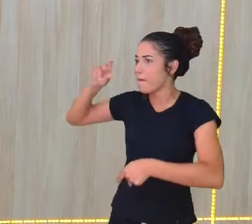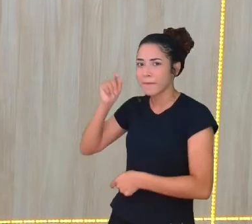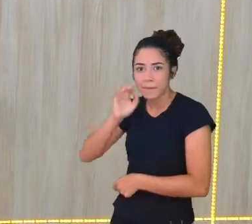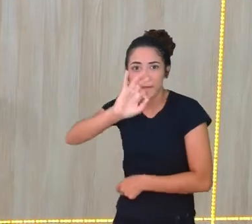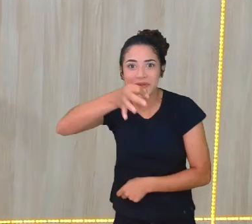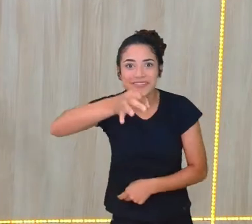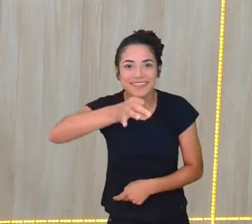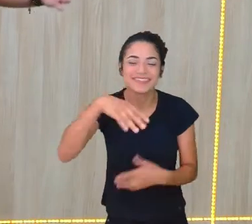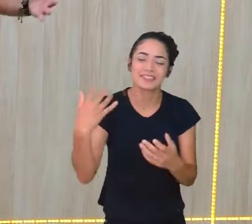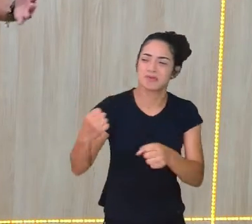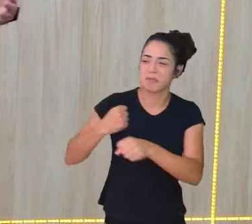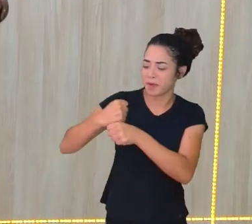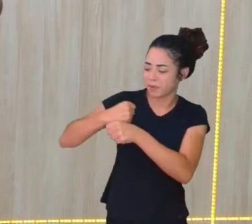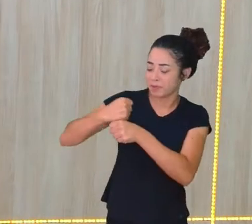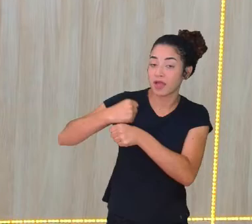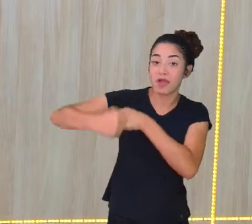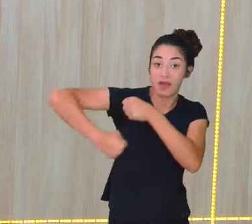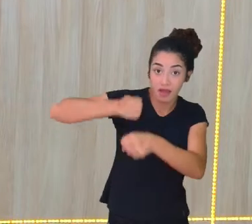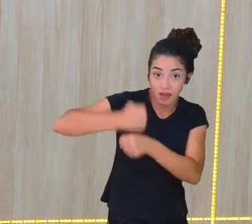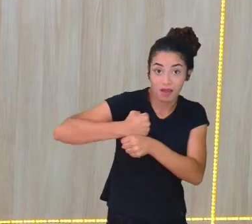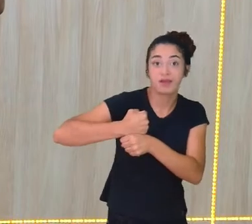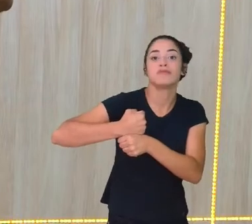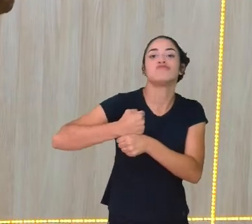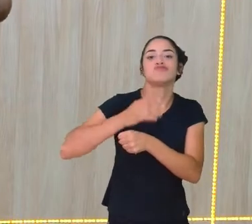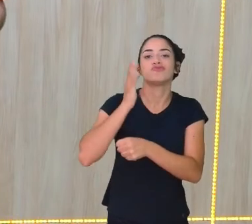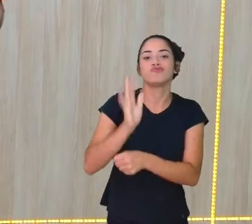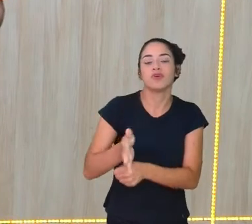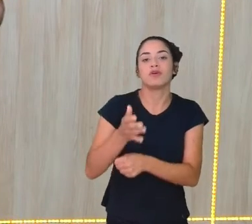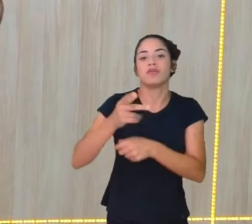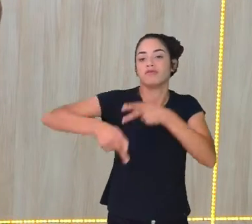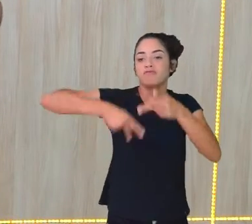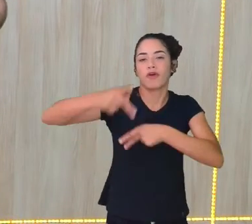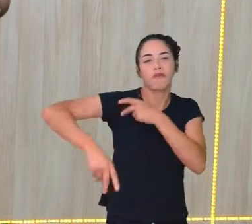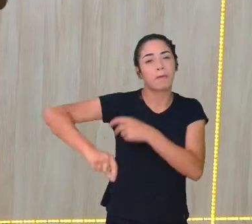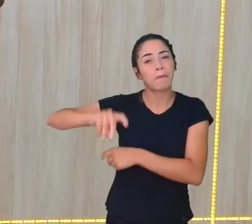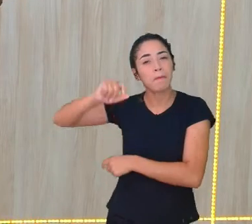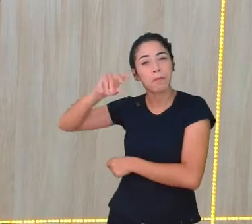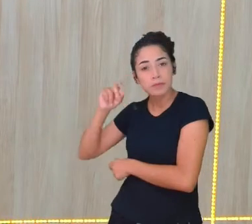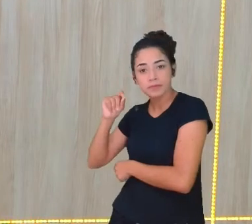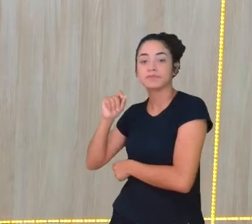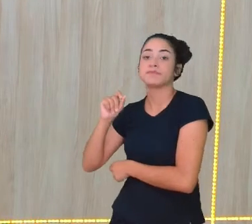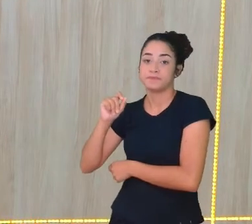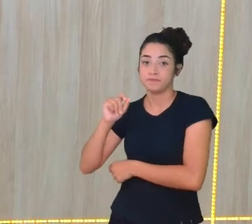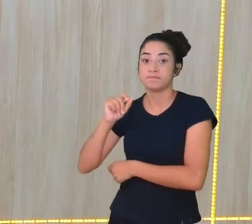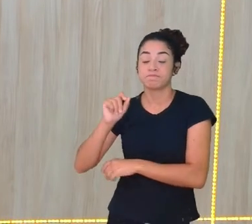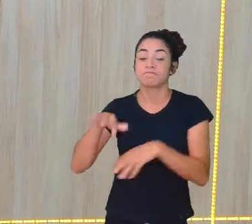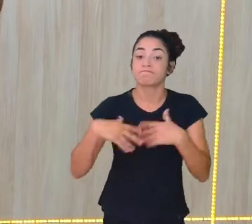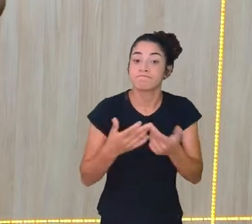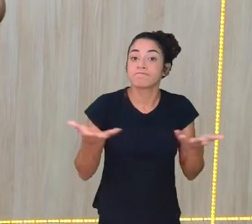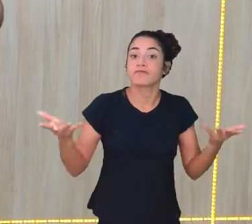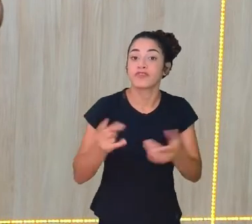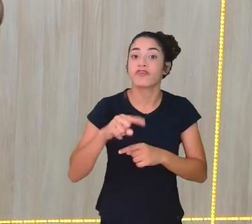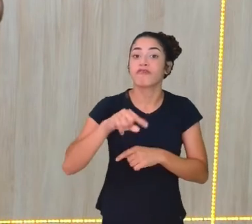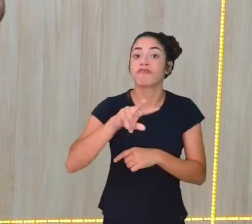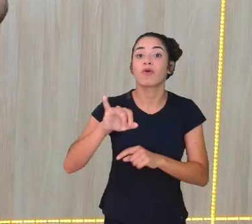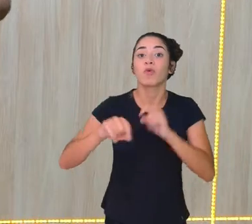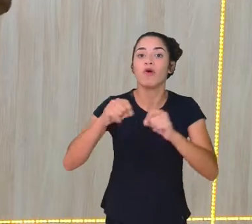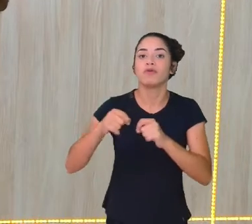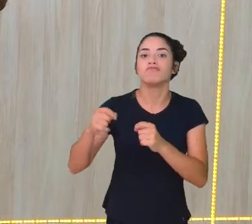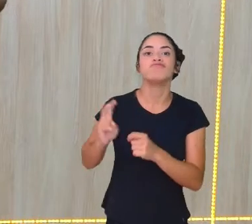gente passou o ano todo falando sobre vários povos antigos e hoje a gente vai dar continuidade a